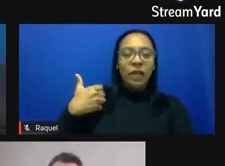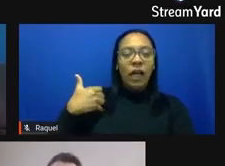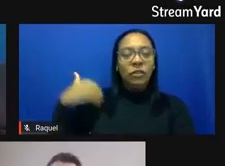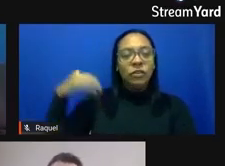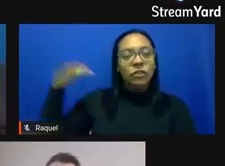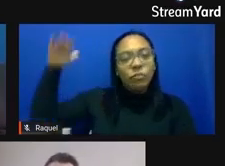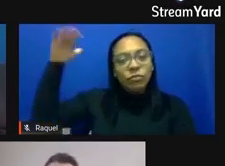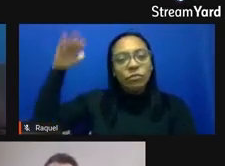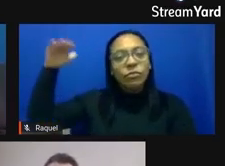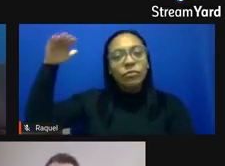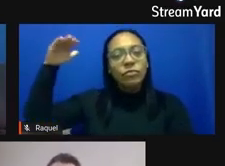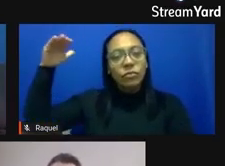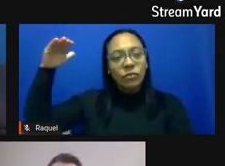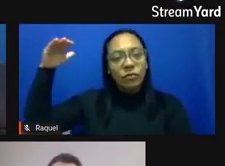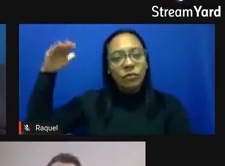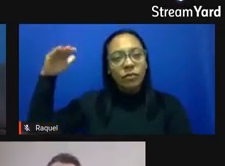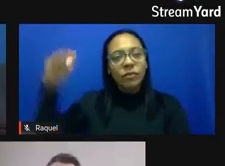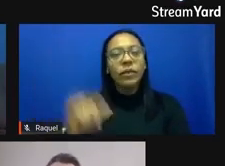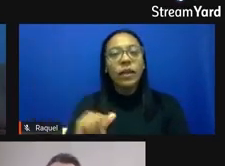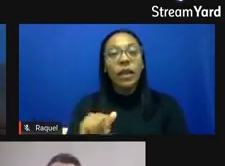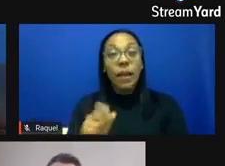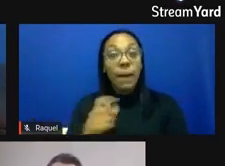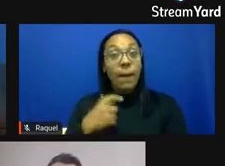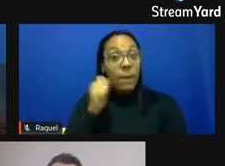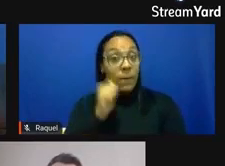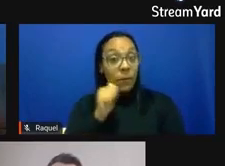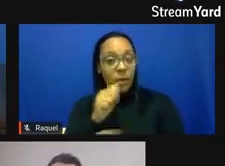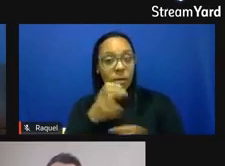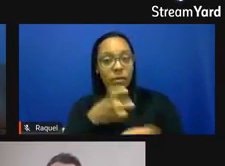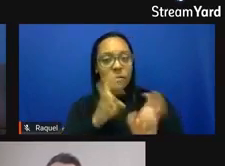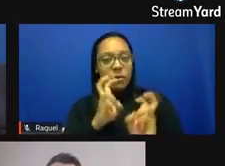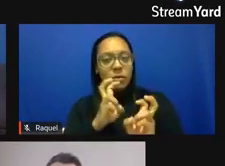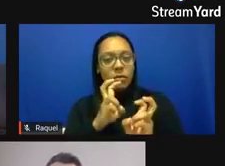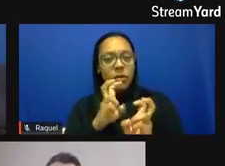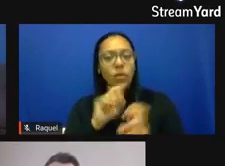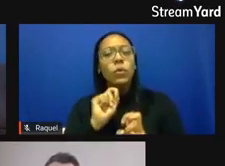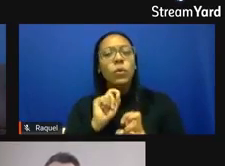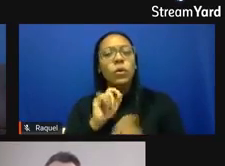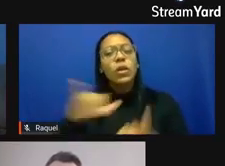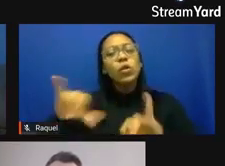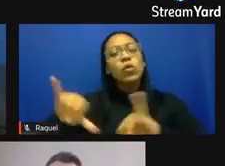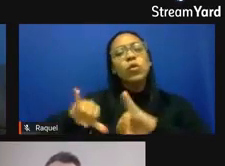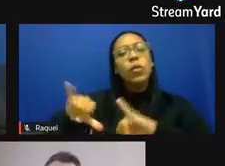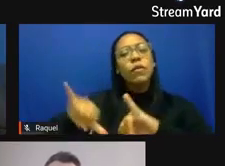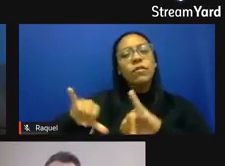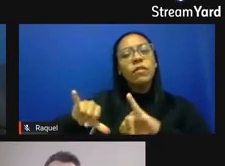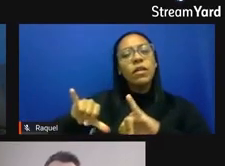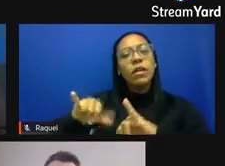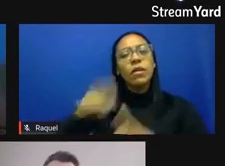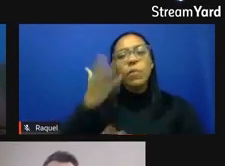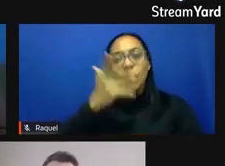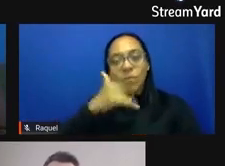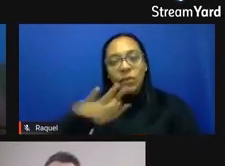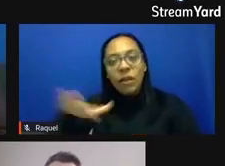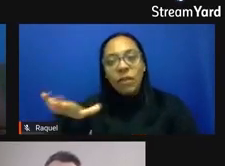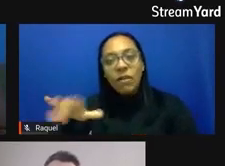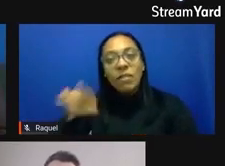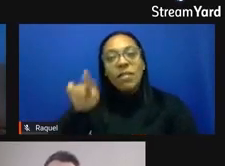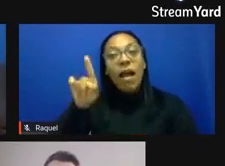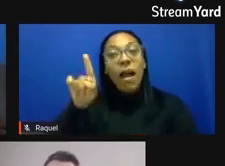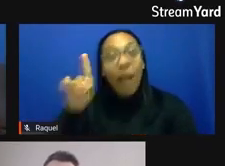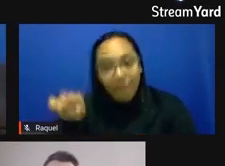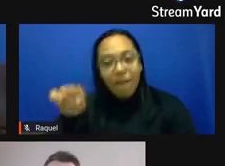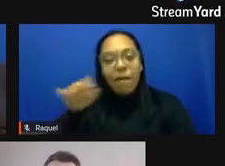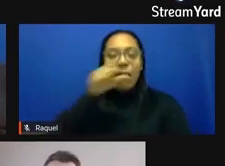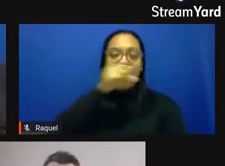ontem, que a mulher vai perceber que o que ela passou na infância foi um abuso. Então,